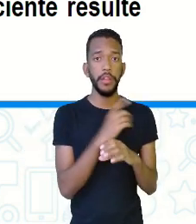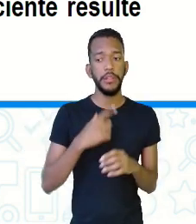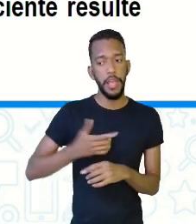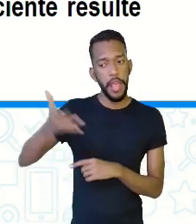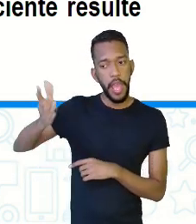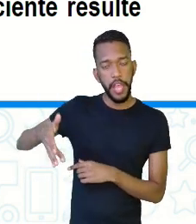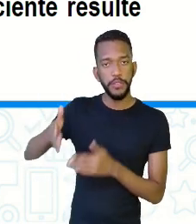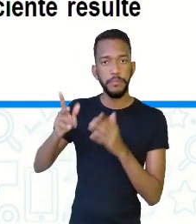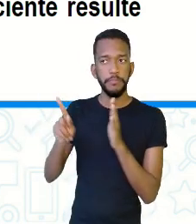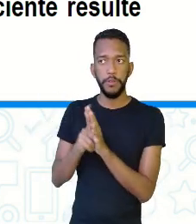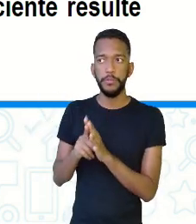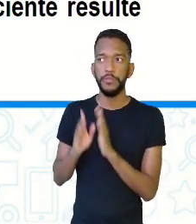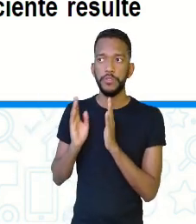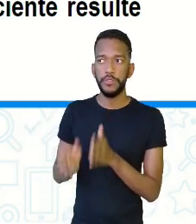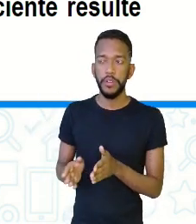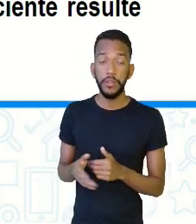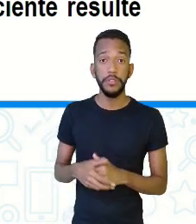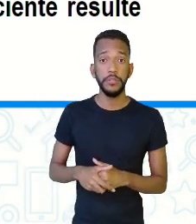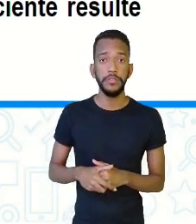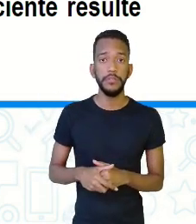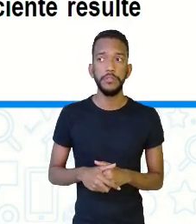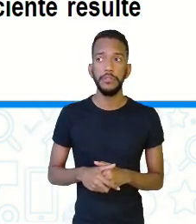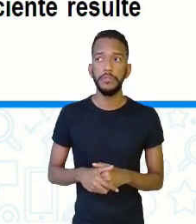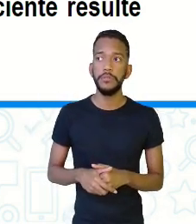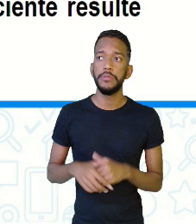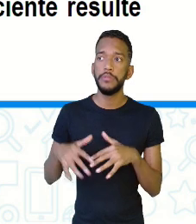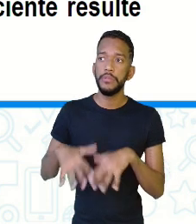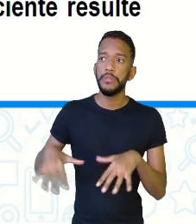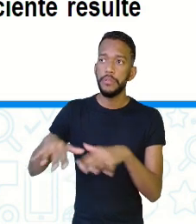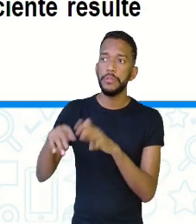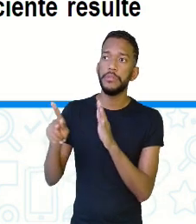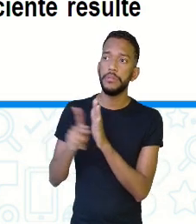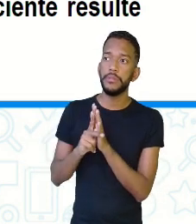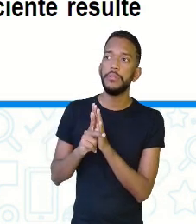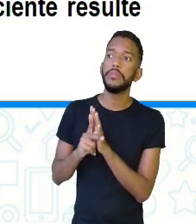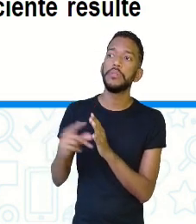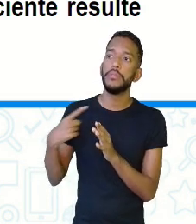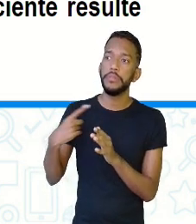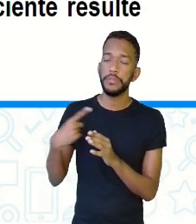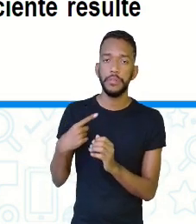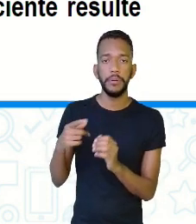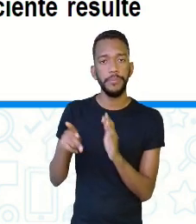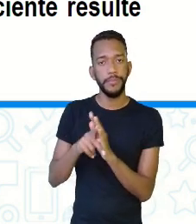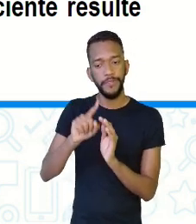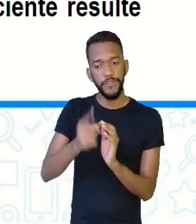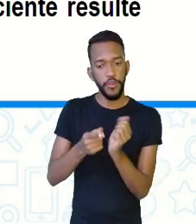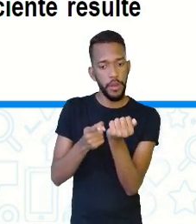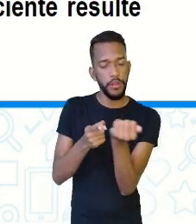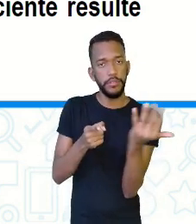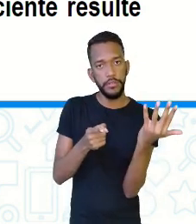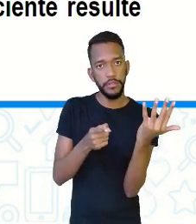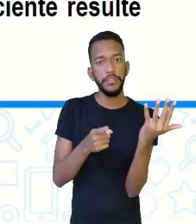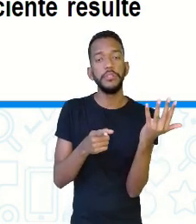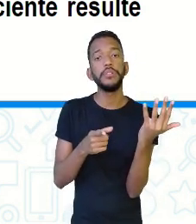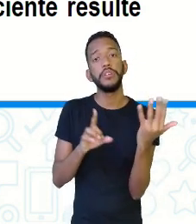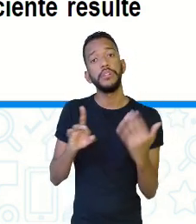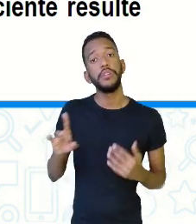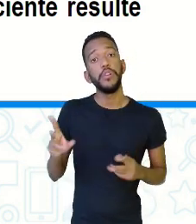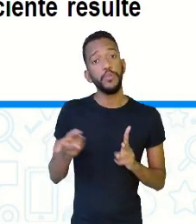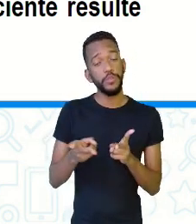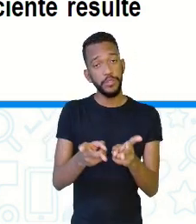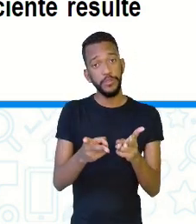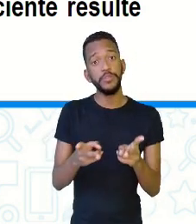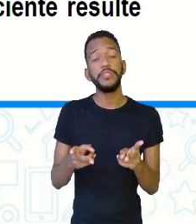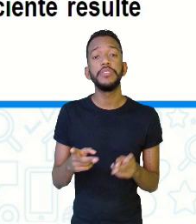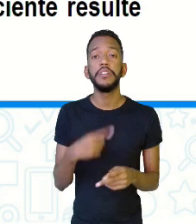na divisão. Neste caso, teremos uma divisão com quociente decimal. Para dar continuidade a essa